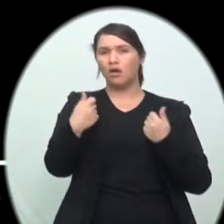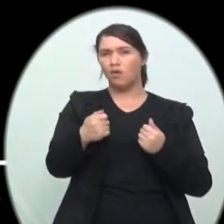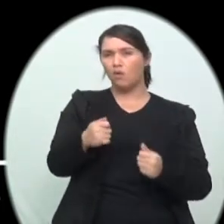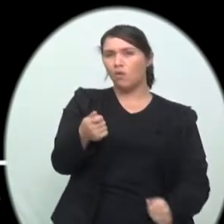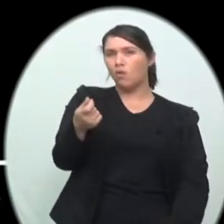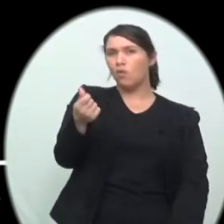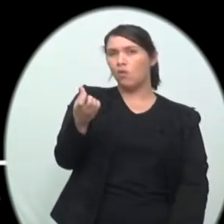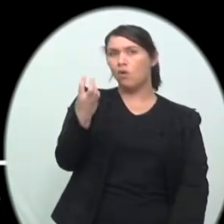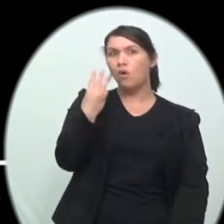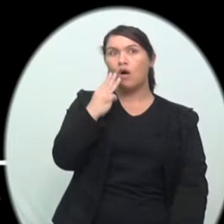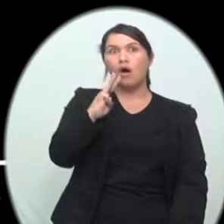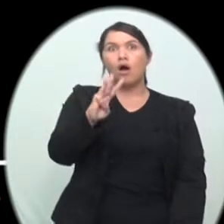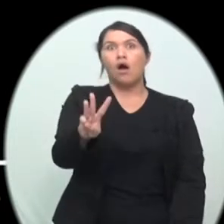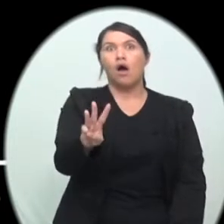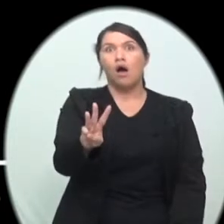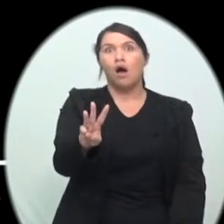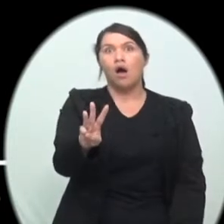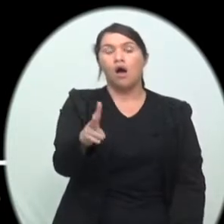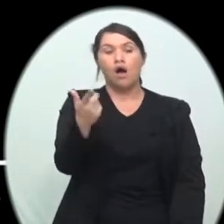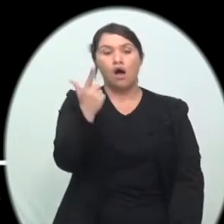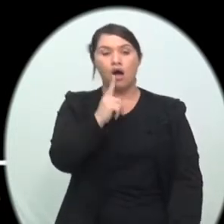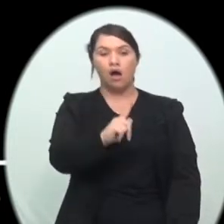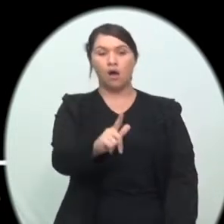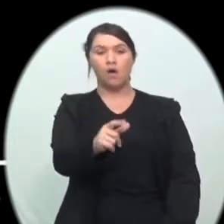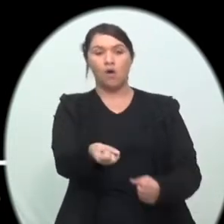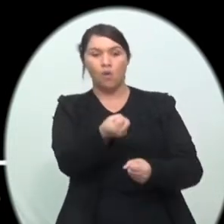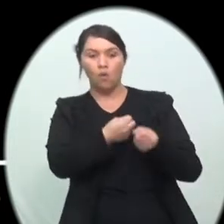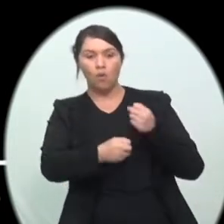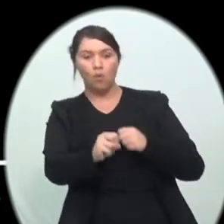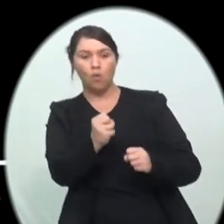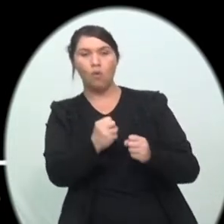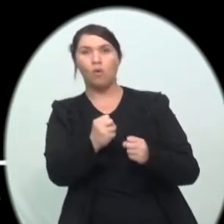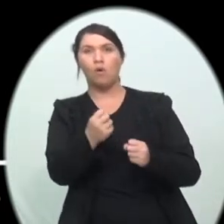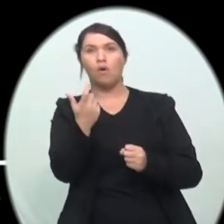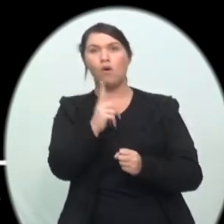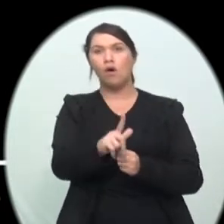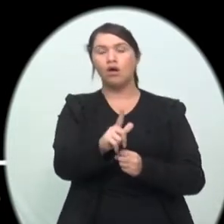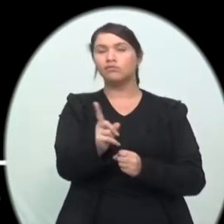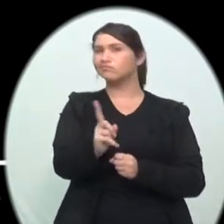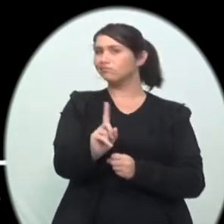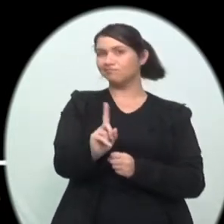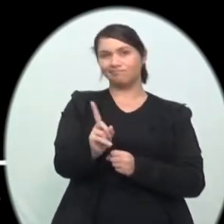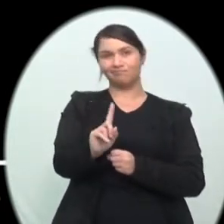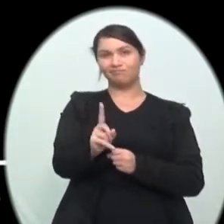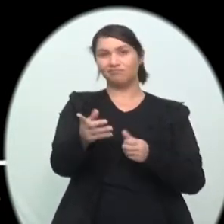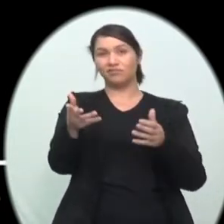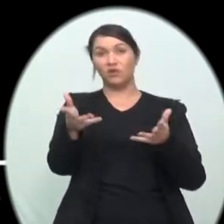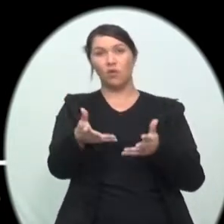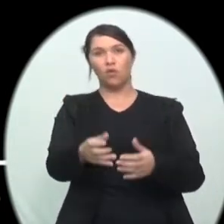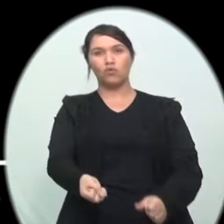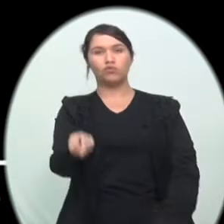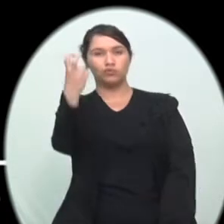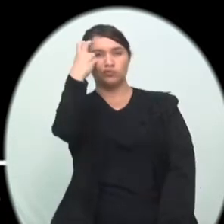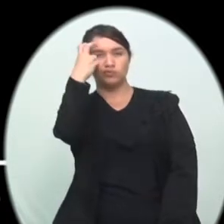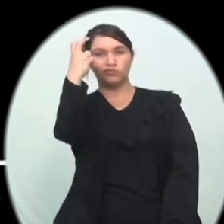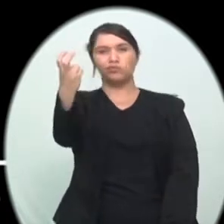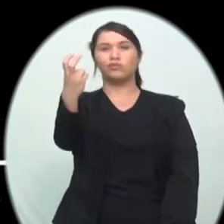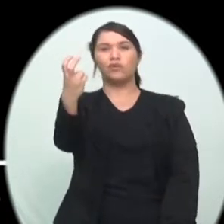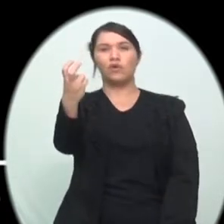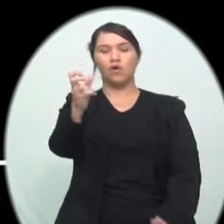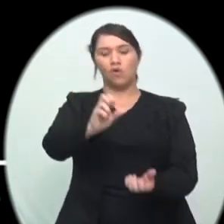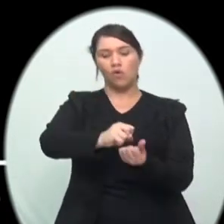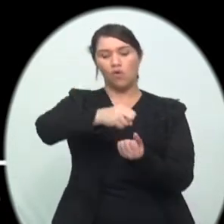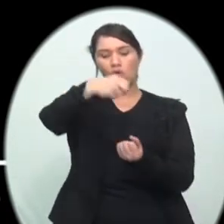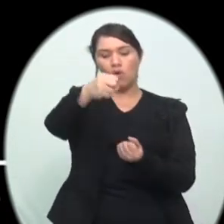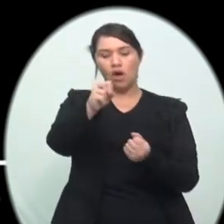parque fabril ou fazer uma indústria de grande porte. Com inteligência, com um computador, eu